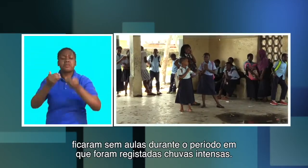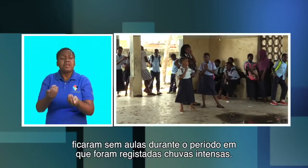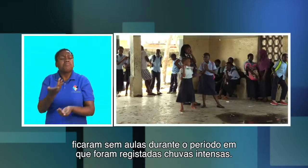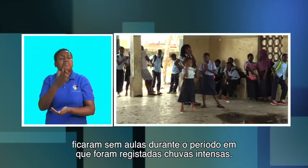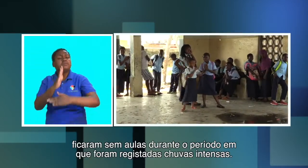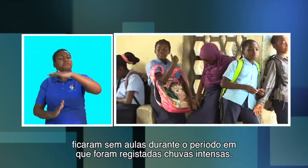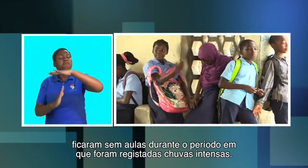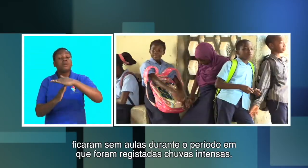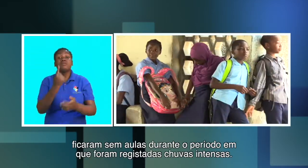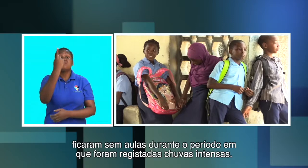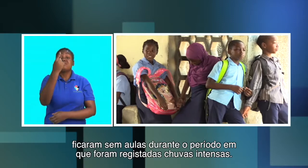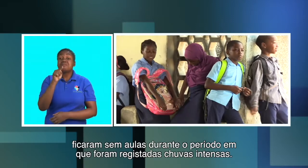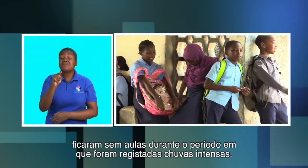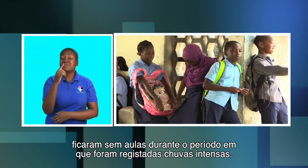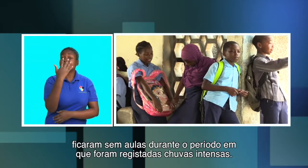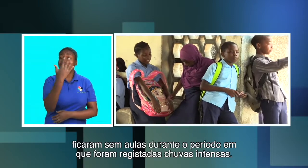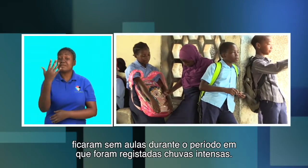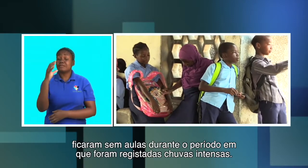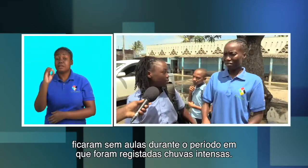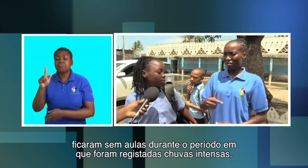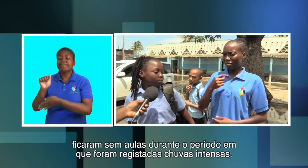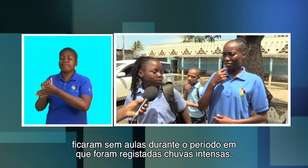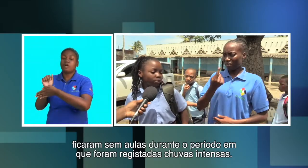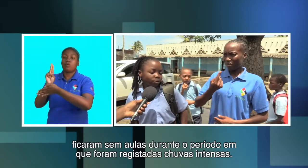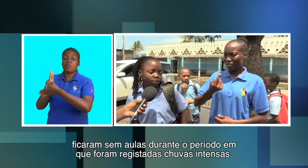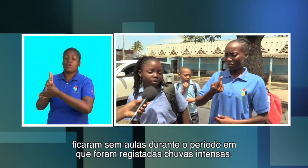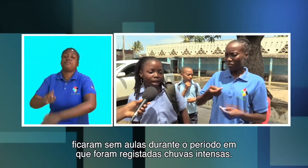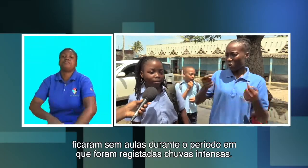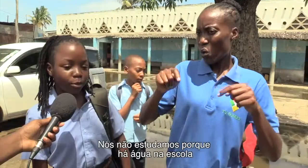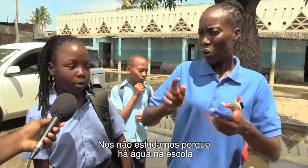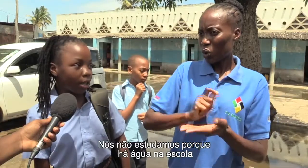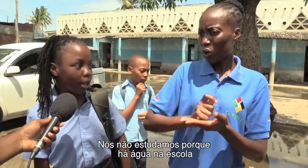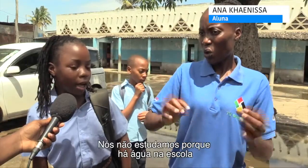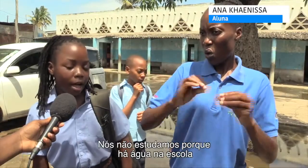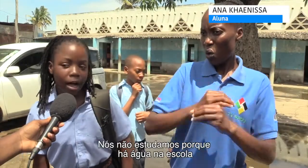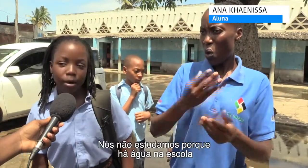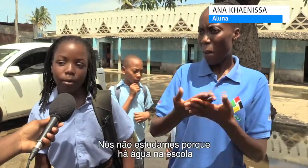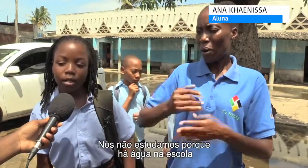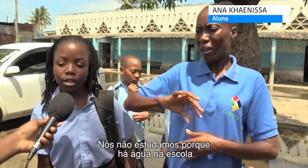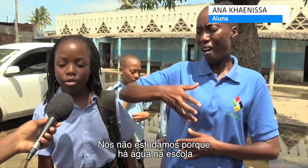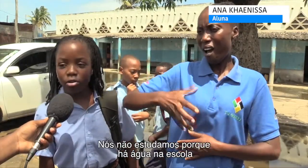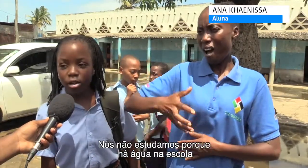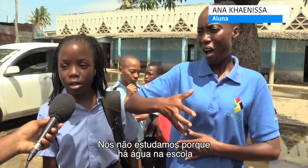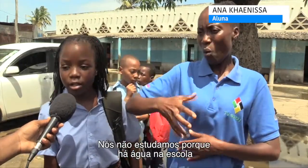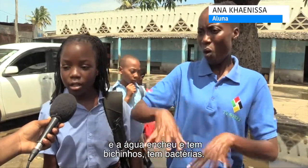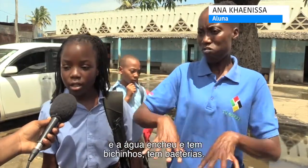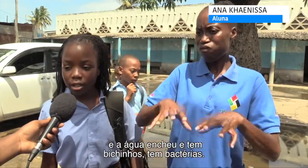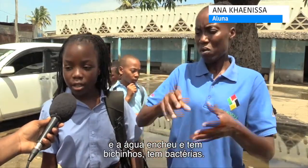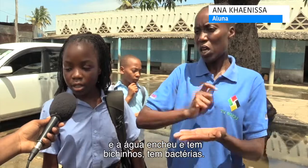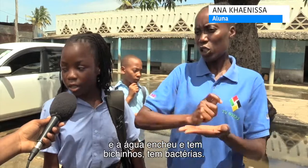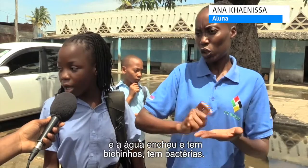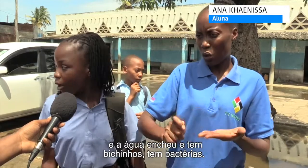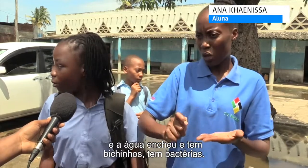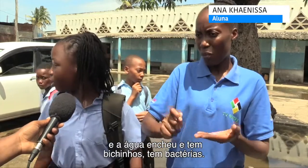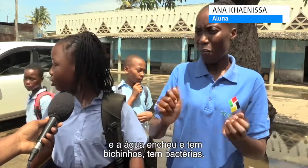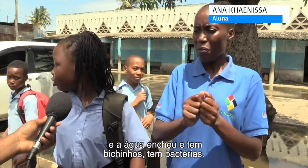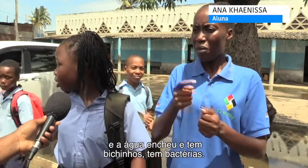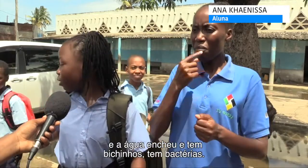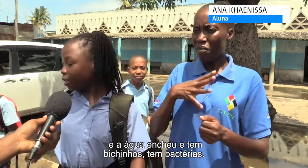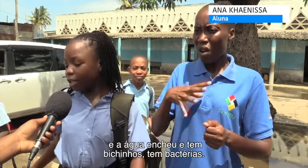o período em que foram registradas chuvas intensas. Nós não estudamos porque há água na escola. E